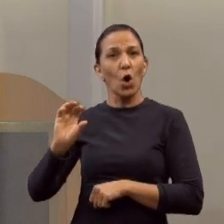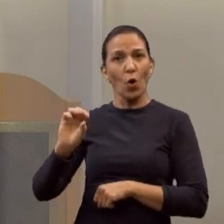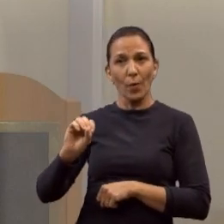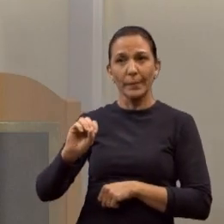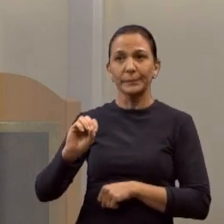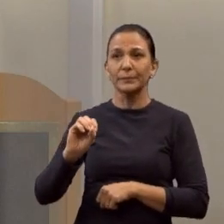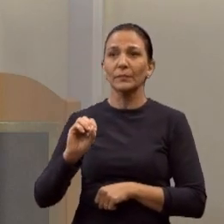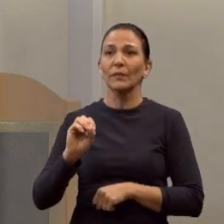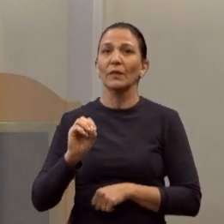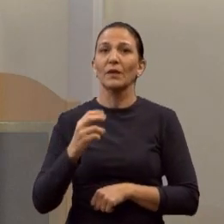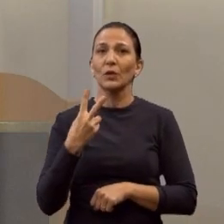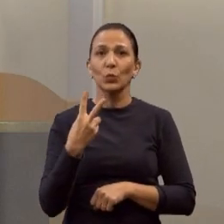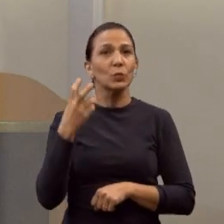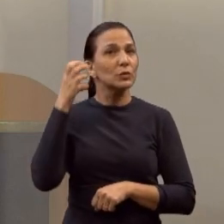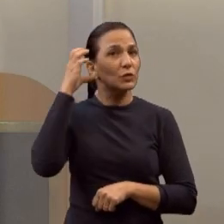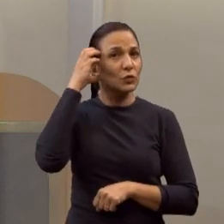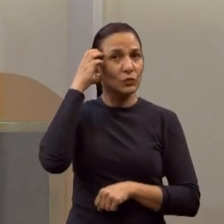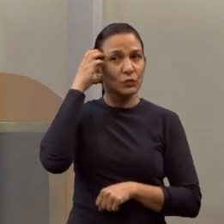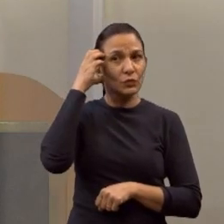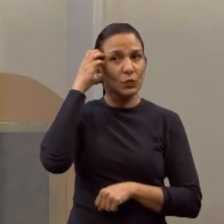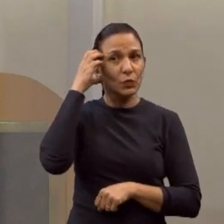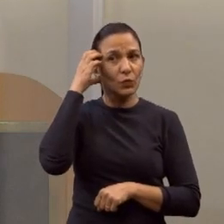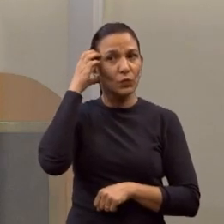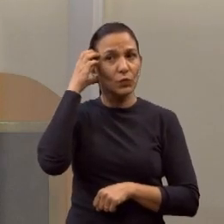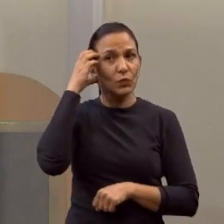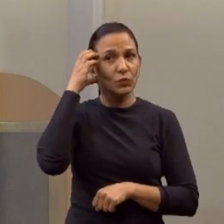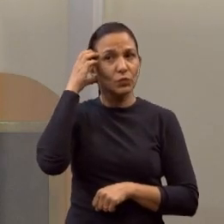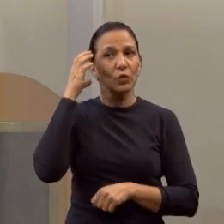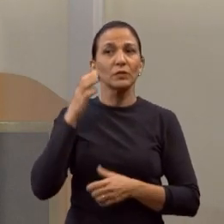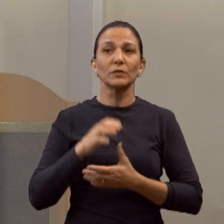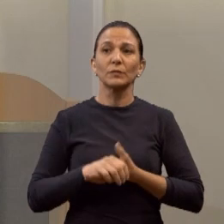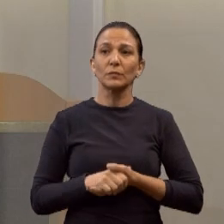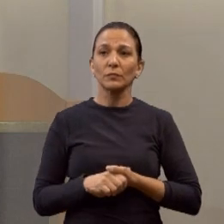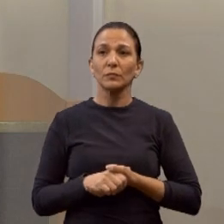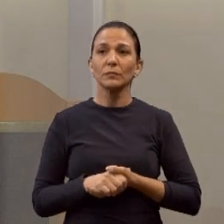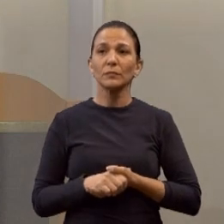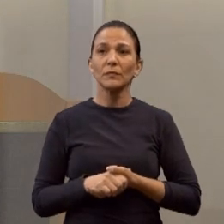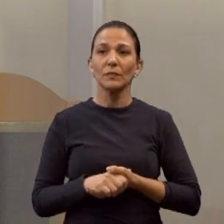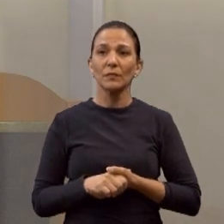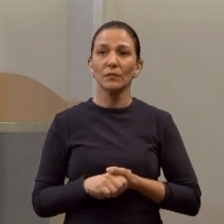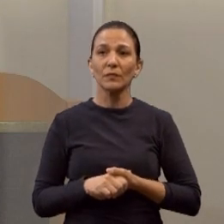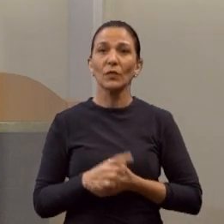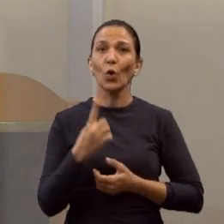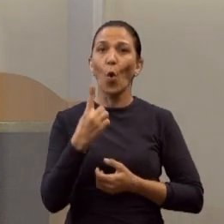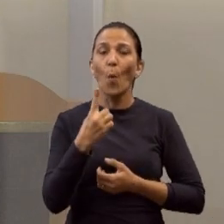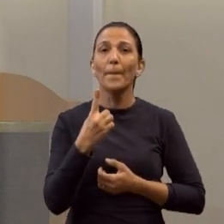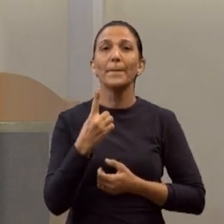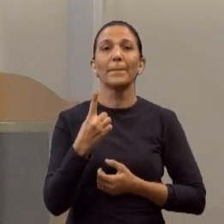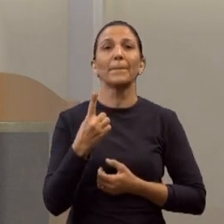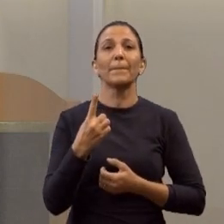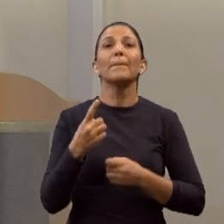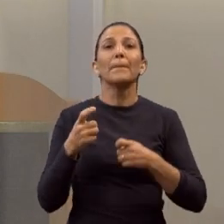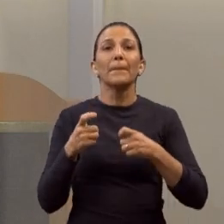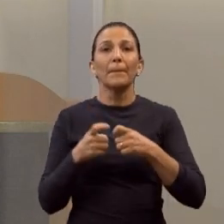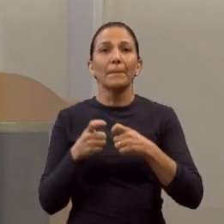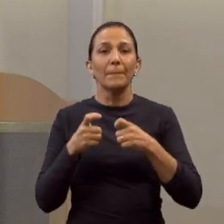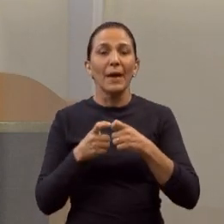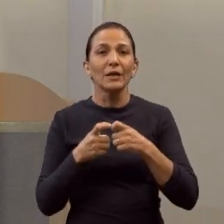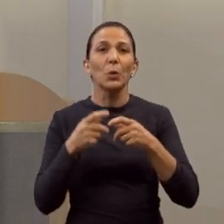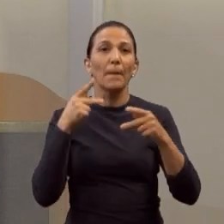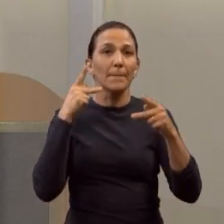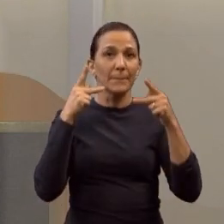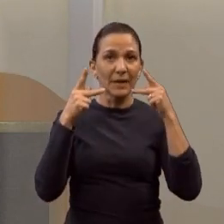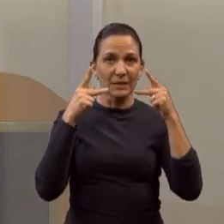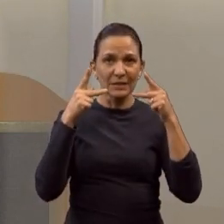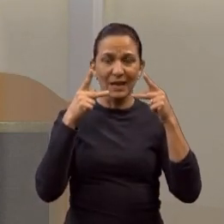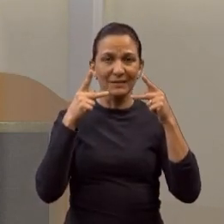ocupacional, 2 fonoaudiólogas e um psiquiatra. Essa conta não